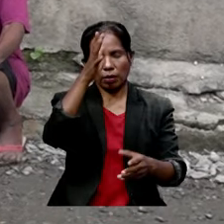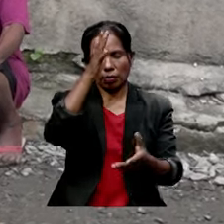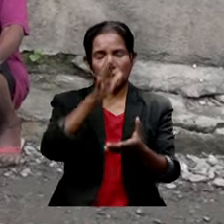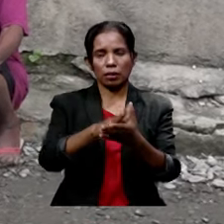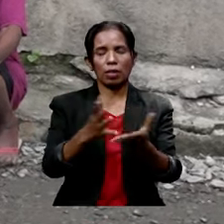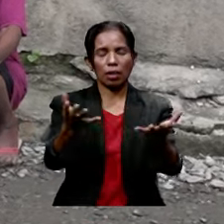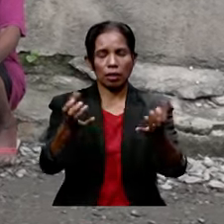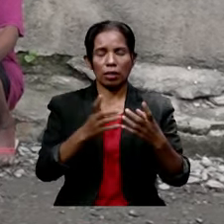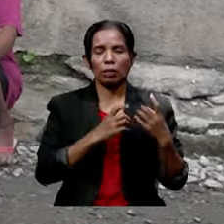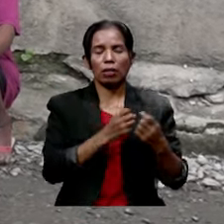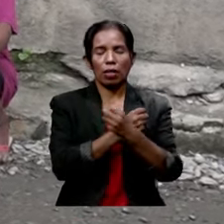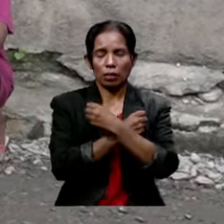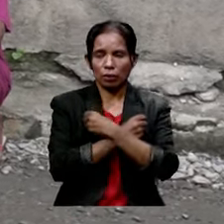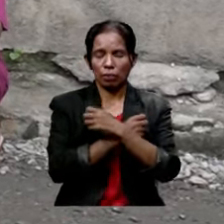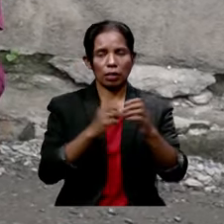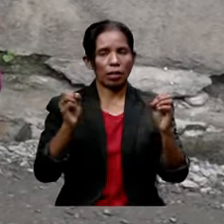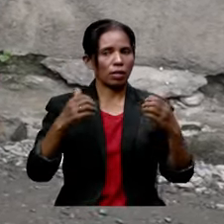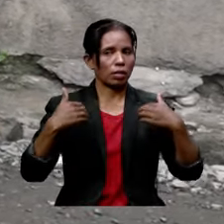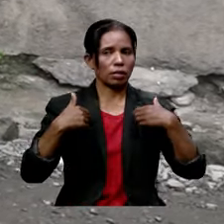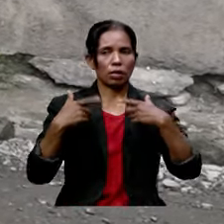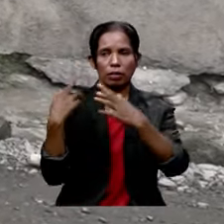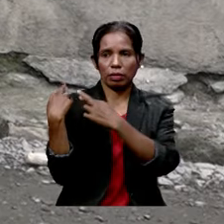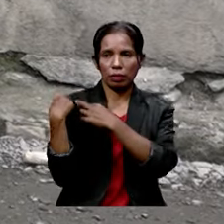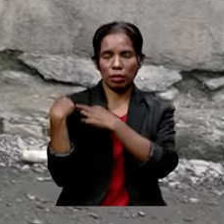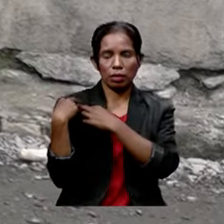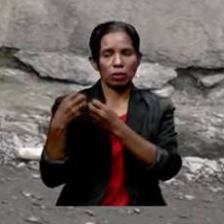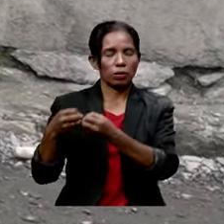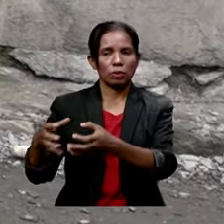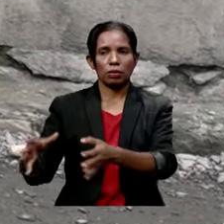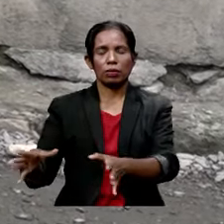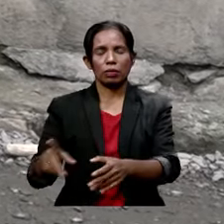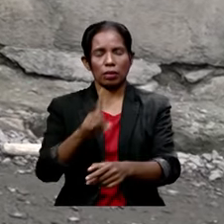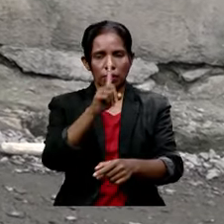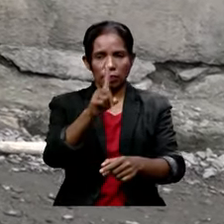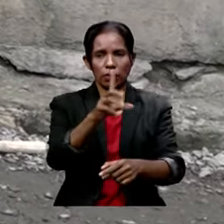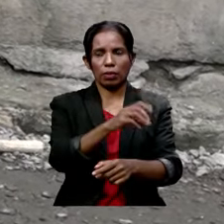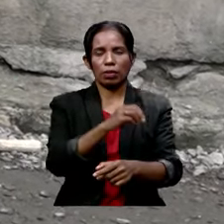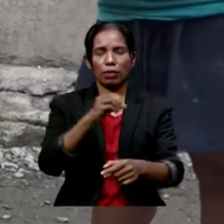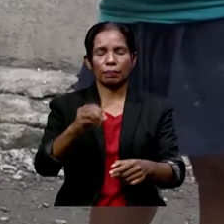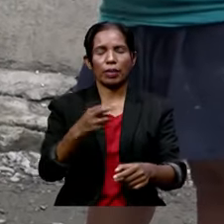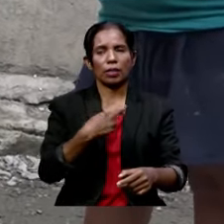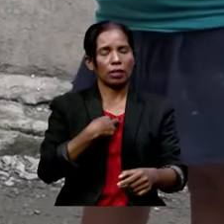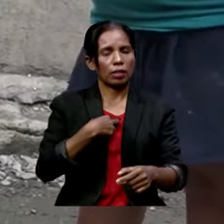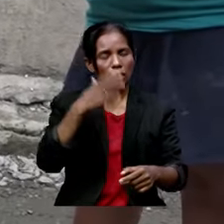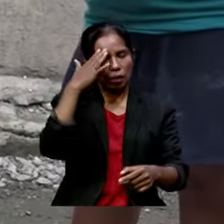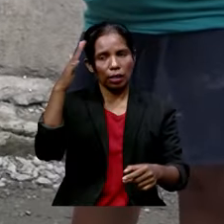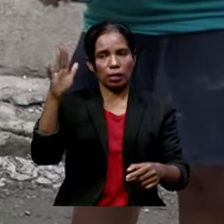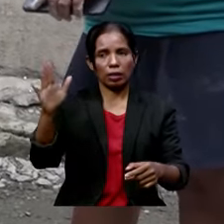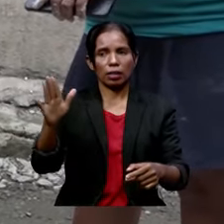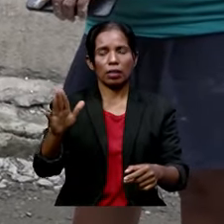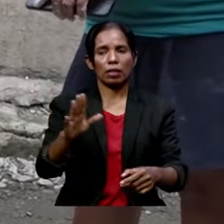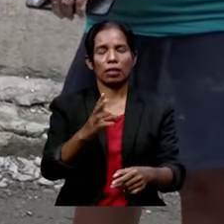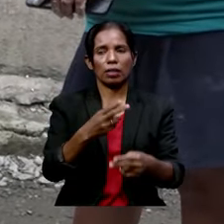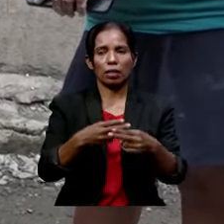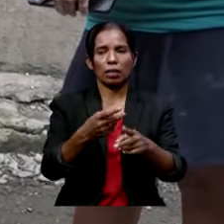hakarak no hadumi la iha responsabilidade ho dihusi kela ni mesak deit no ni rasik lahateni ni tida de klaro